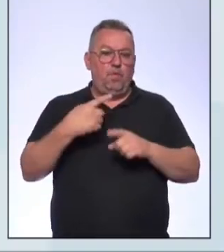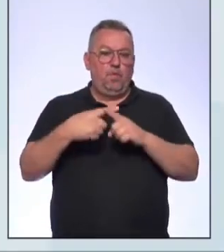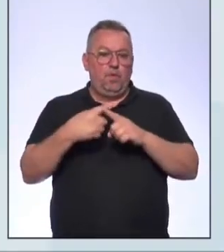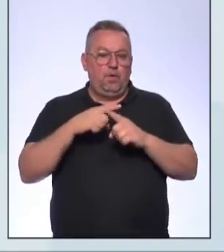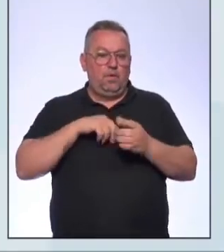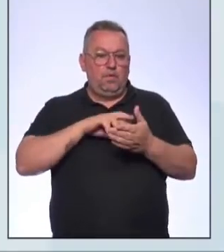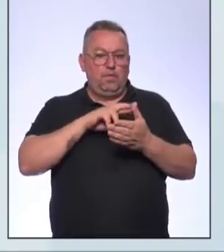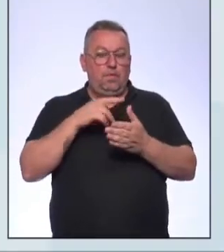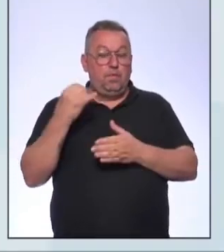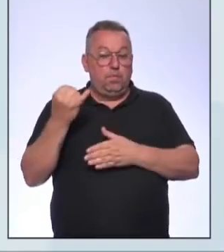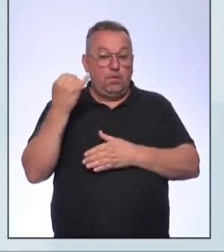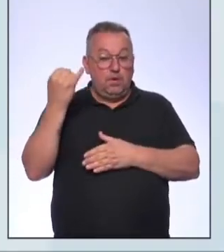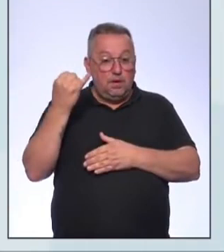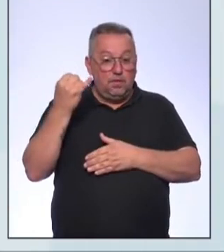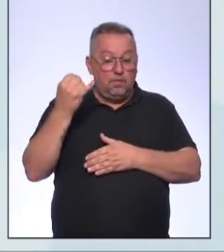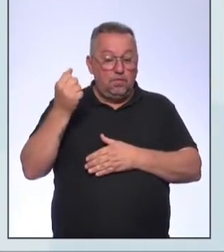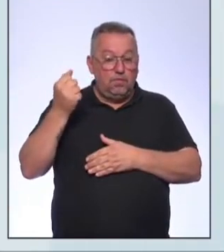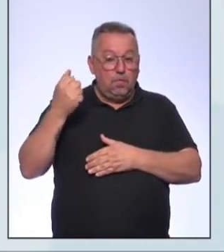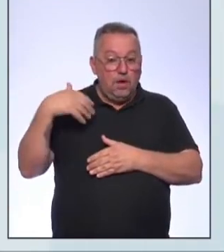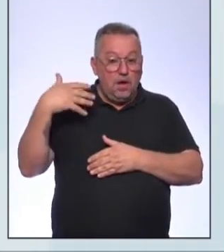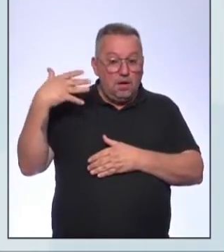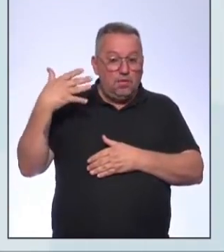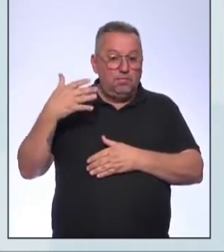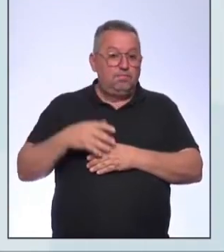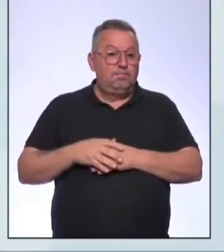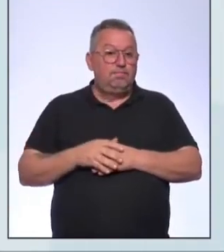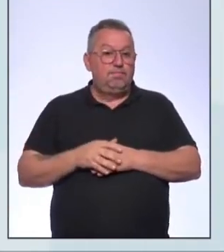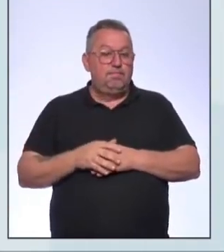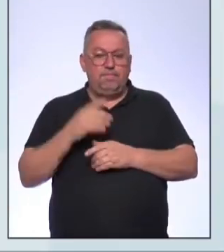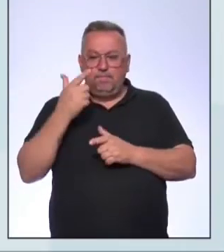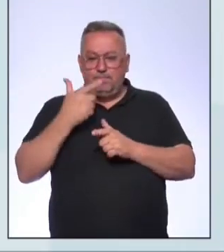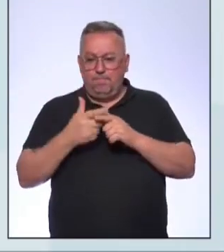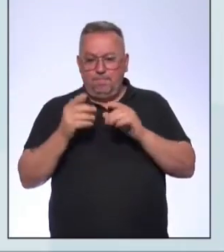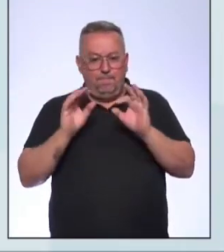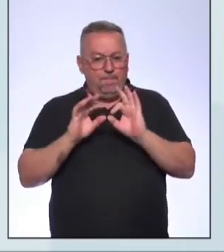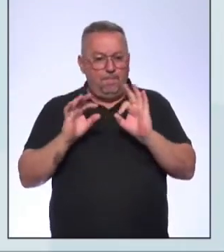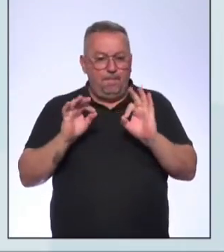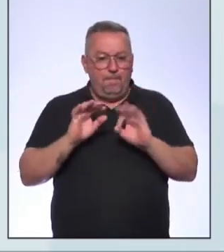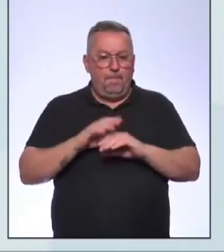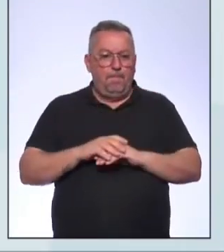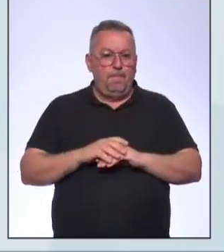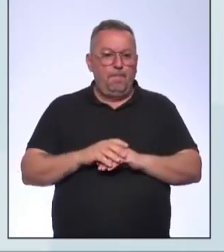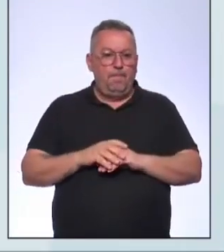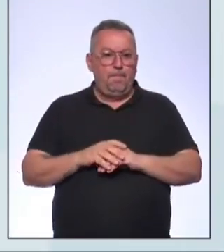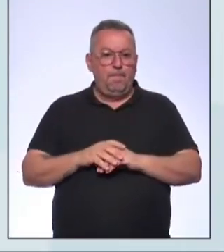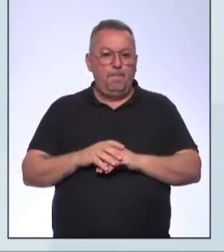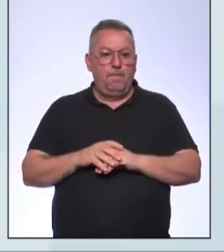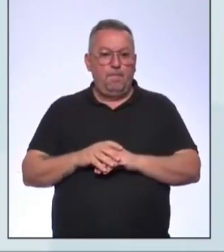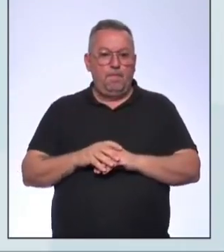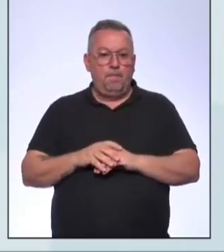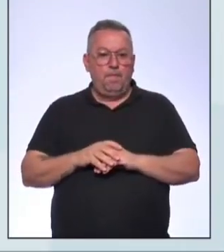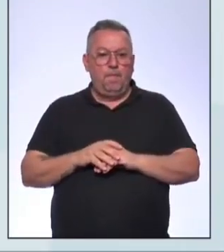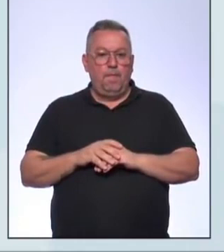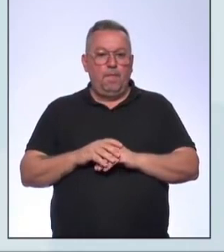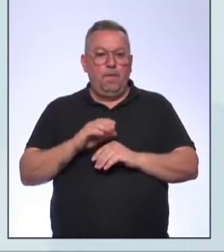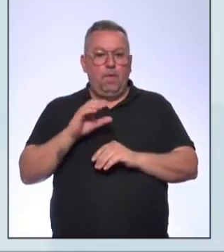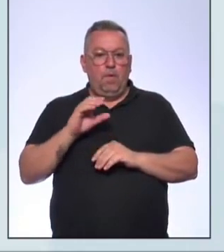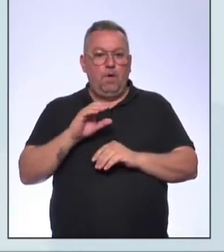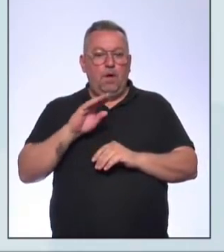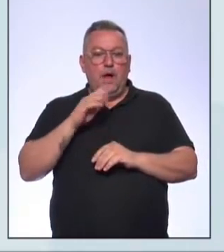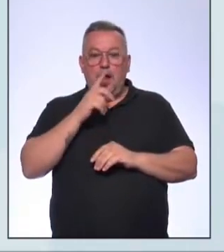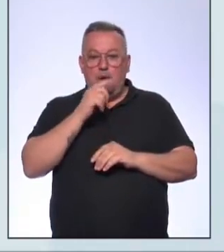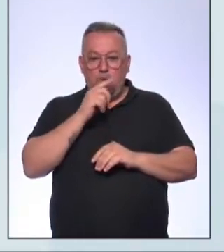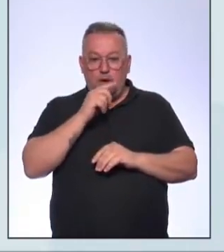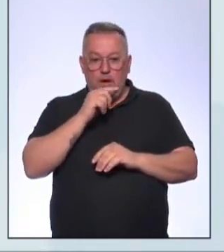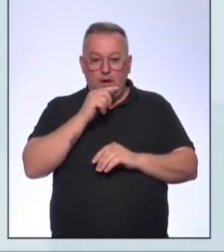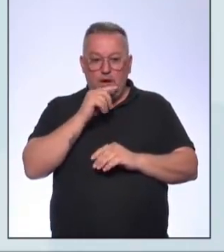ser valioso ou pode ser importante, não tem problema. Aí depois a gente tem water aí. Water, água. Você